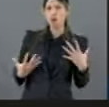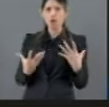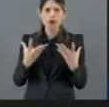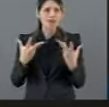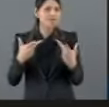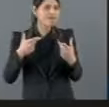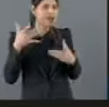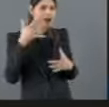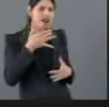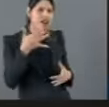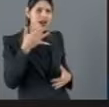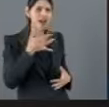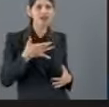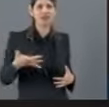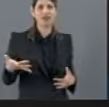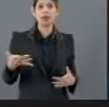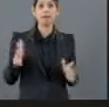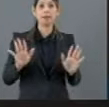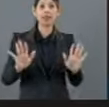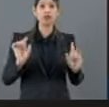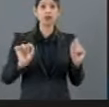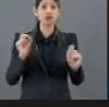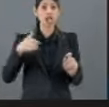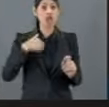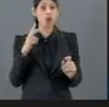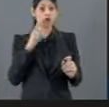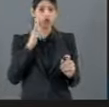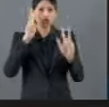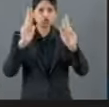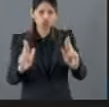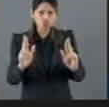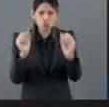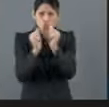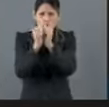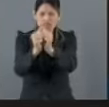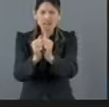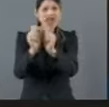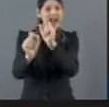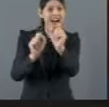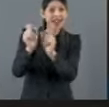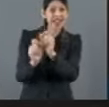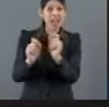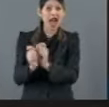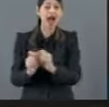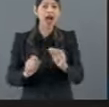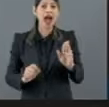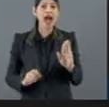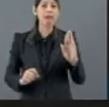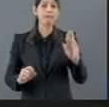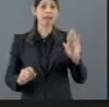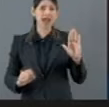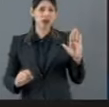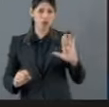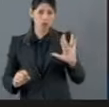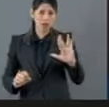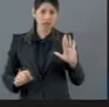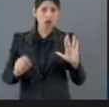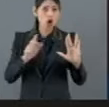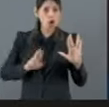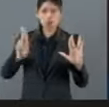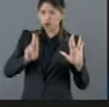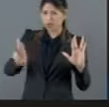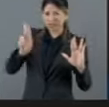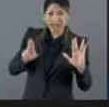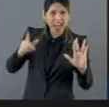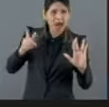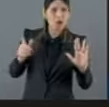eu associo a maconha com uma coisa natural. E qual a finalidade disso? Por favor, vocês